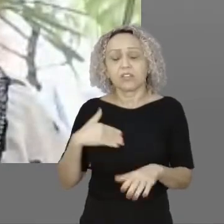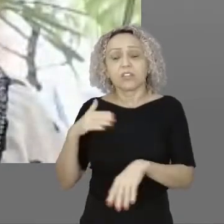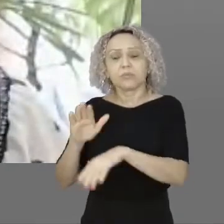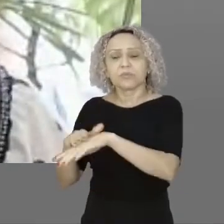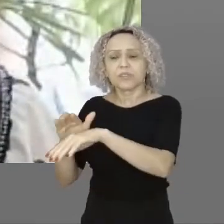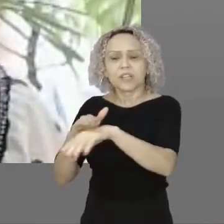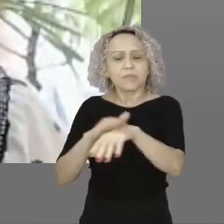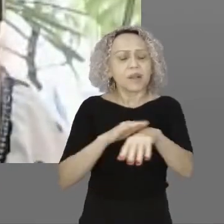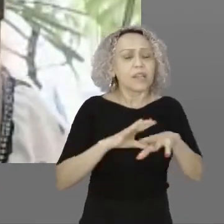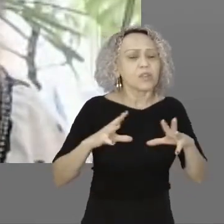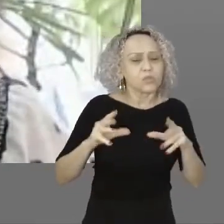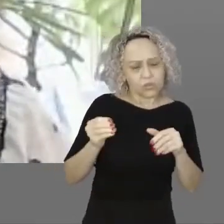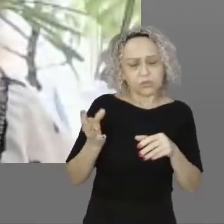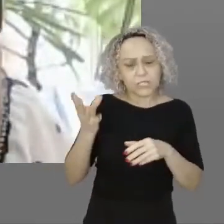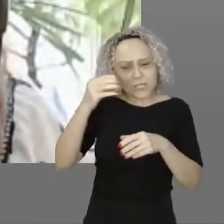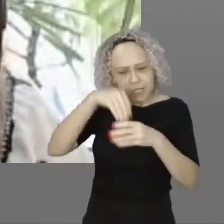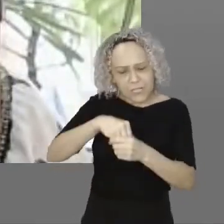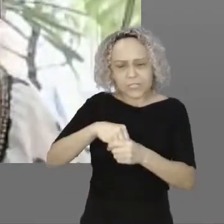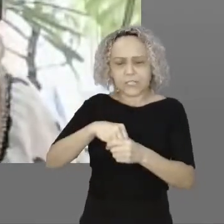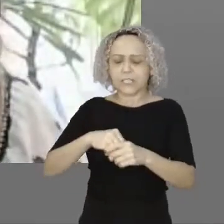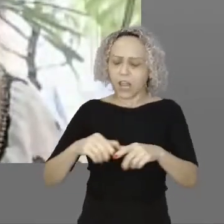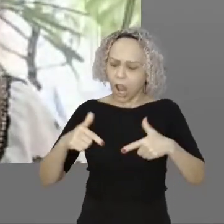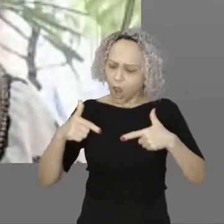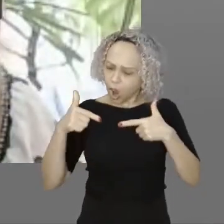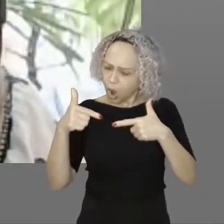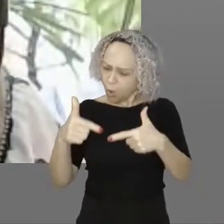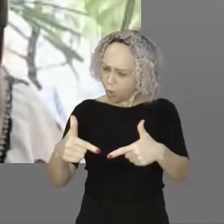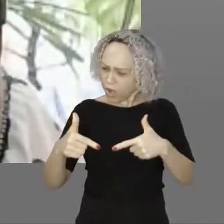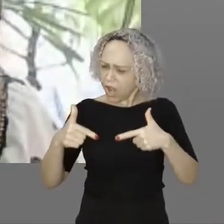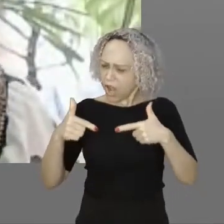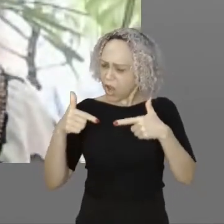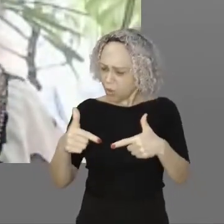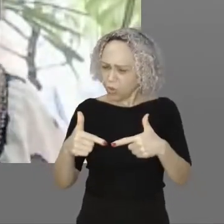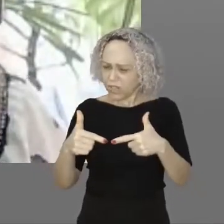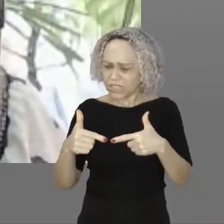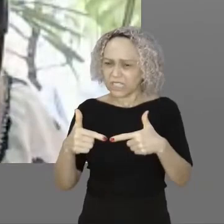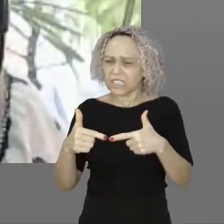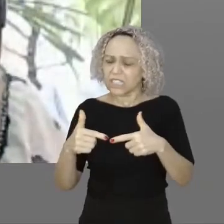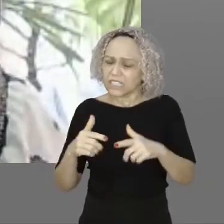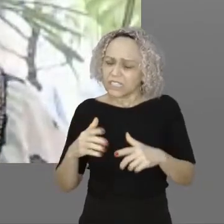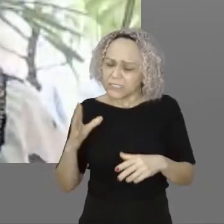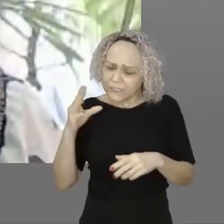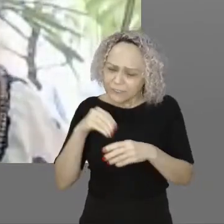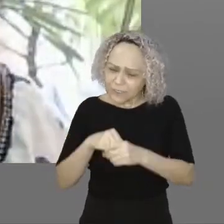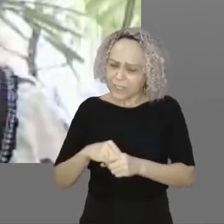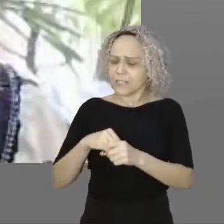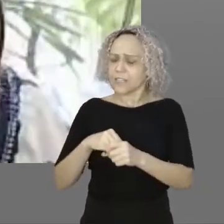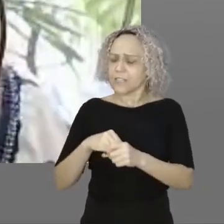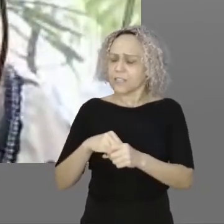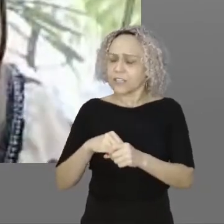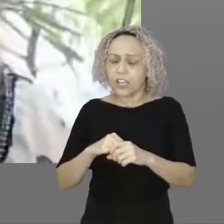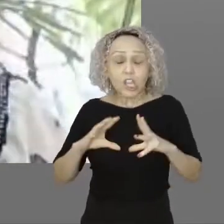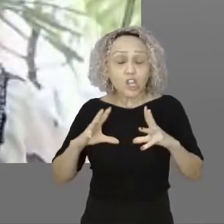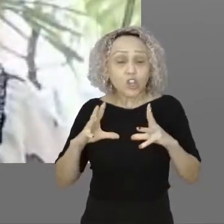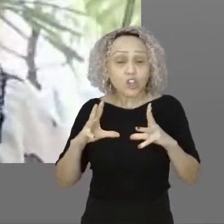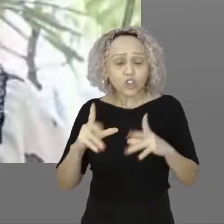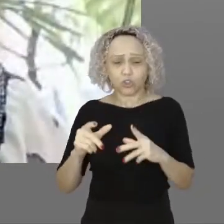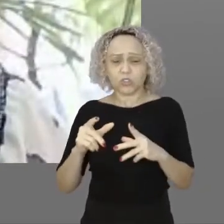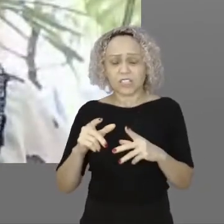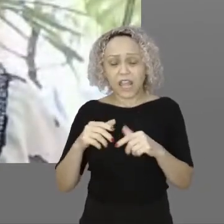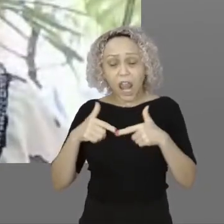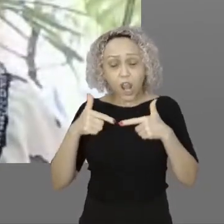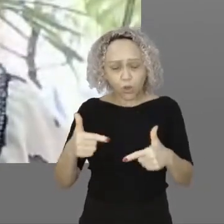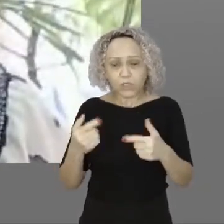de enfrentamento à misoginia, de enfrentamento a todas as formas de violência, e que o ano que vem, que já desde já possamos fazer